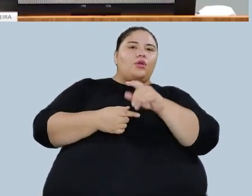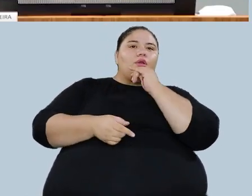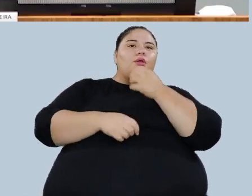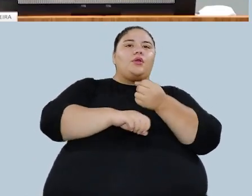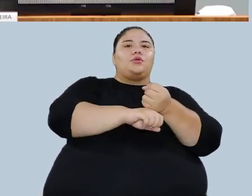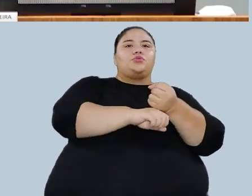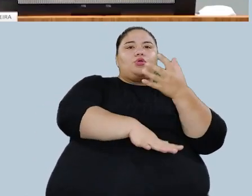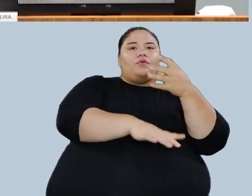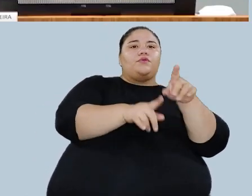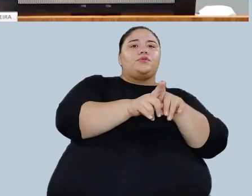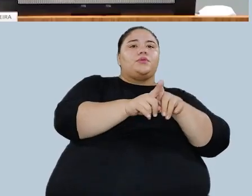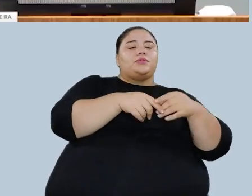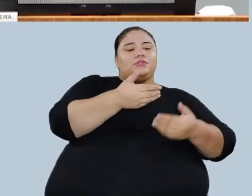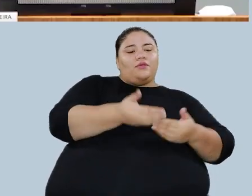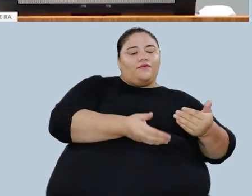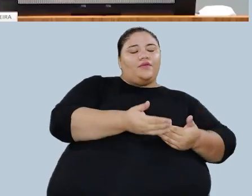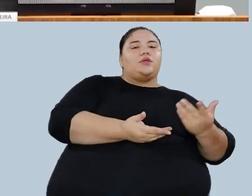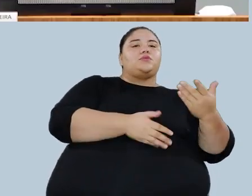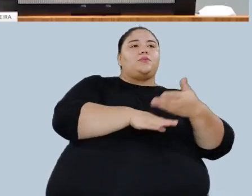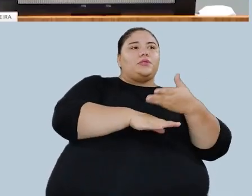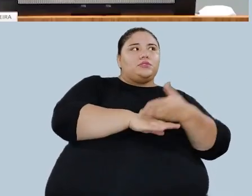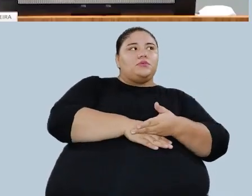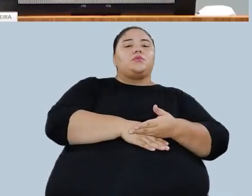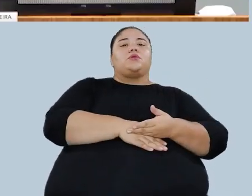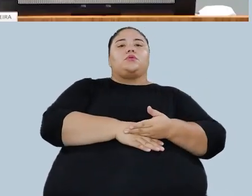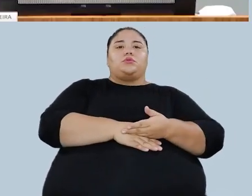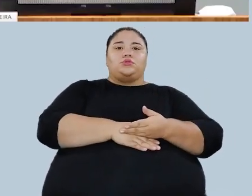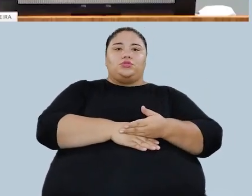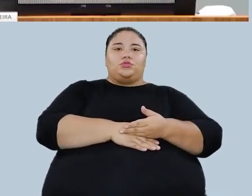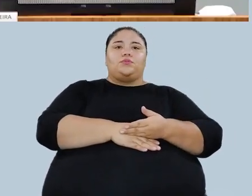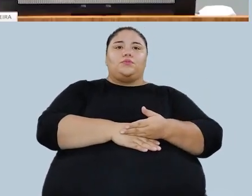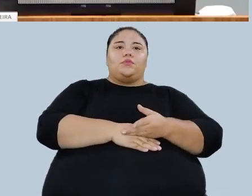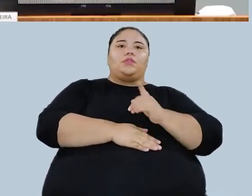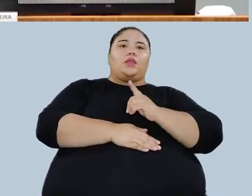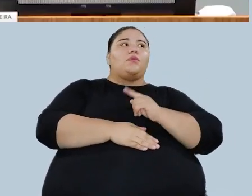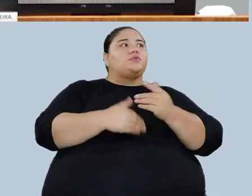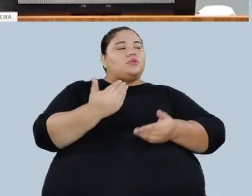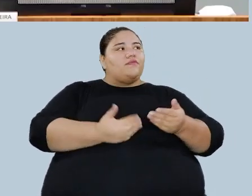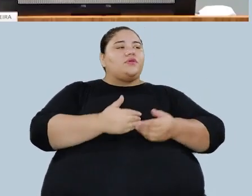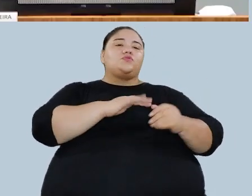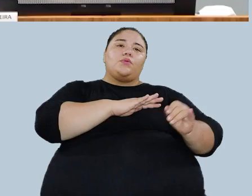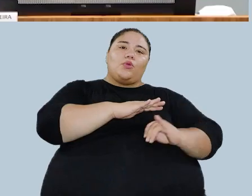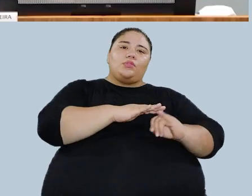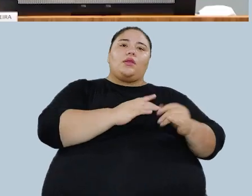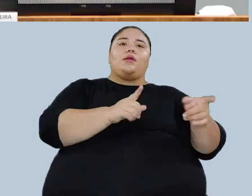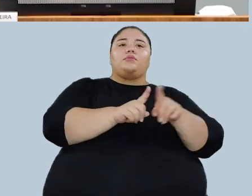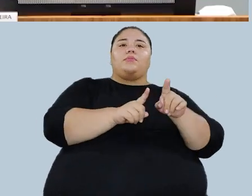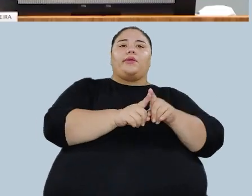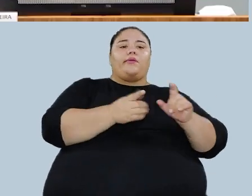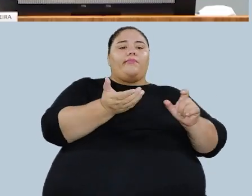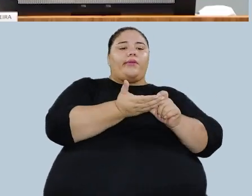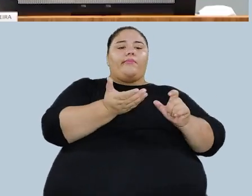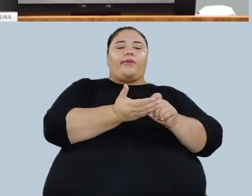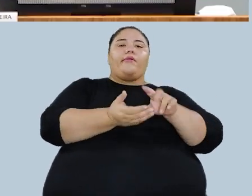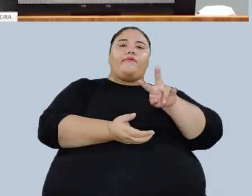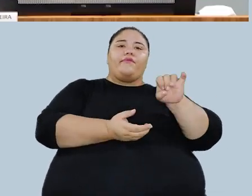de software, bens e serviços fornecidos entre os participantes, né? Temos serviços importados das bandeiras, né,